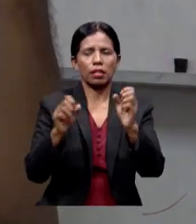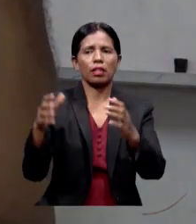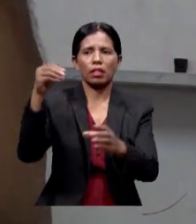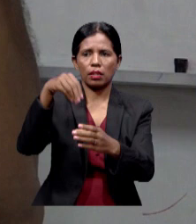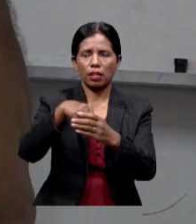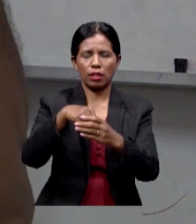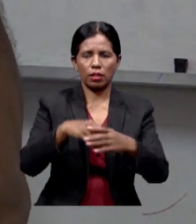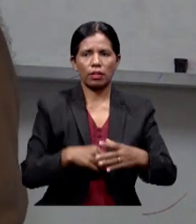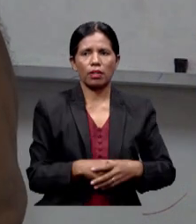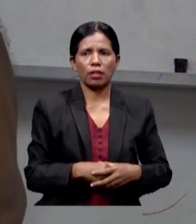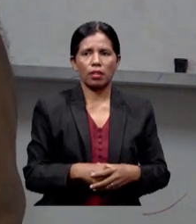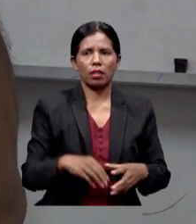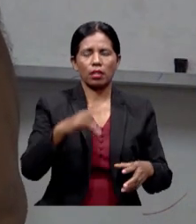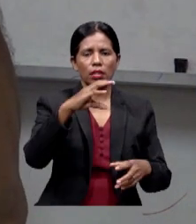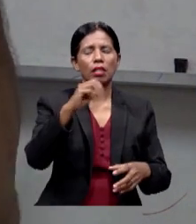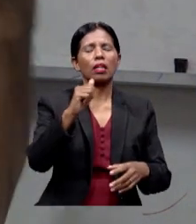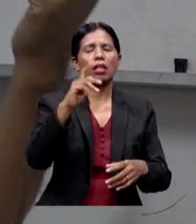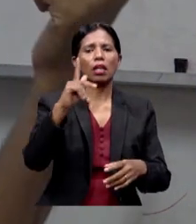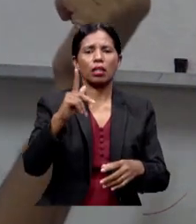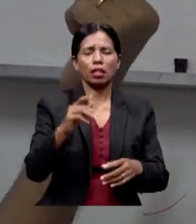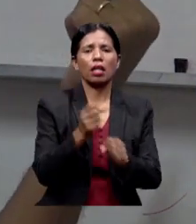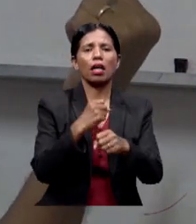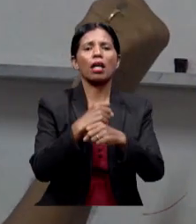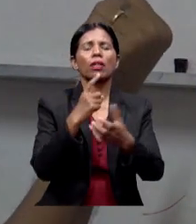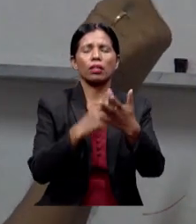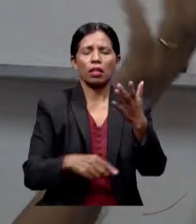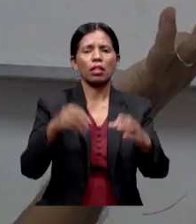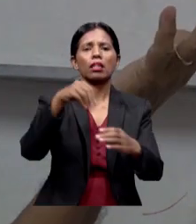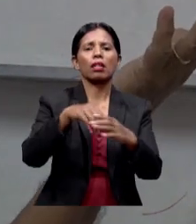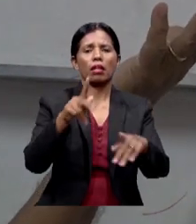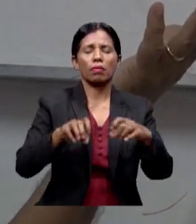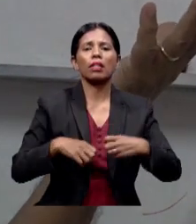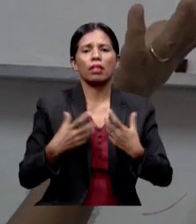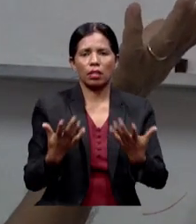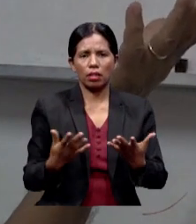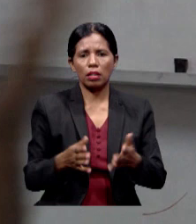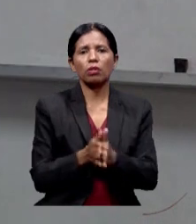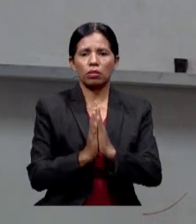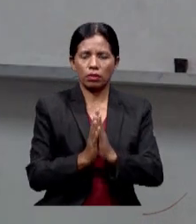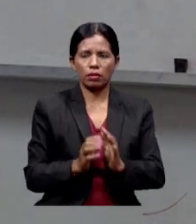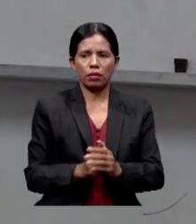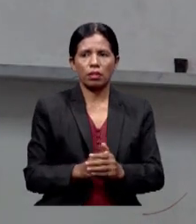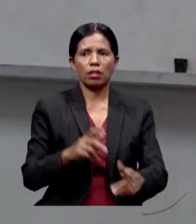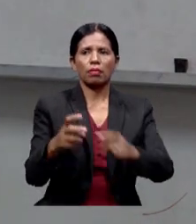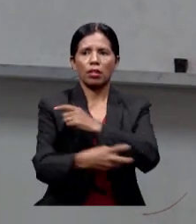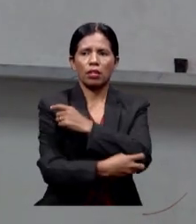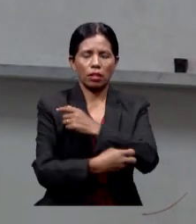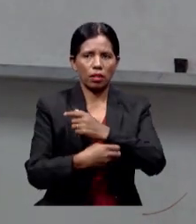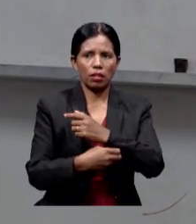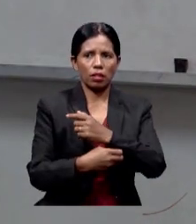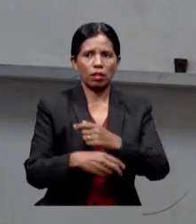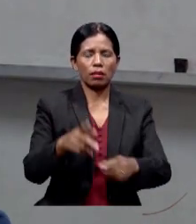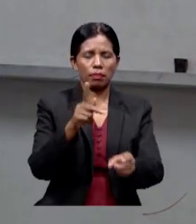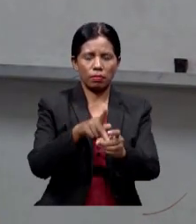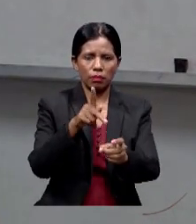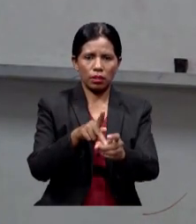sela ya be ya kak ne harse. La sulan ema hiran. Agora tus. Ema nau ke mina kupung mina ne